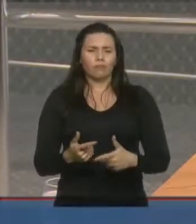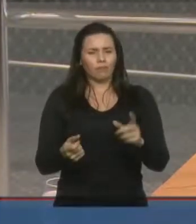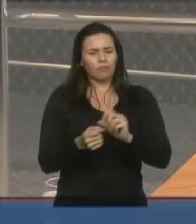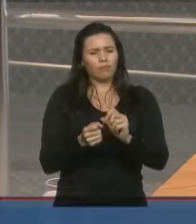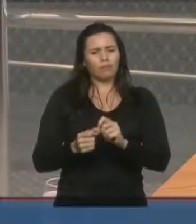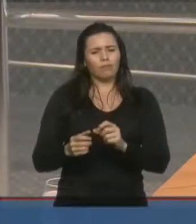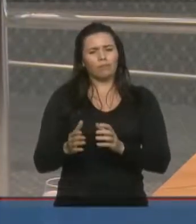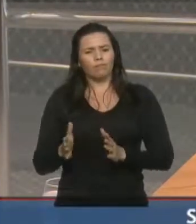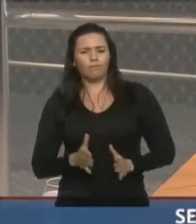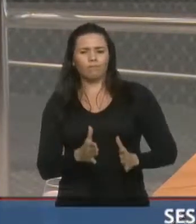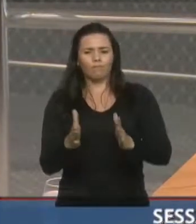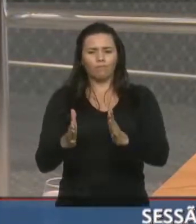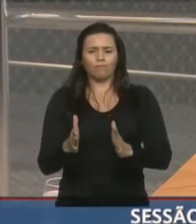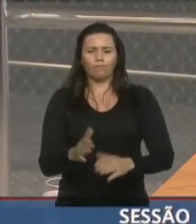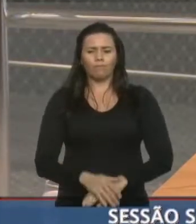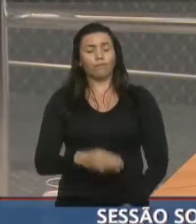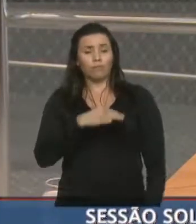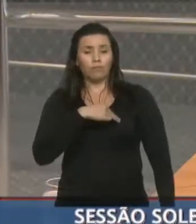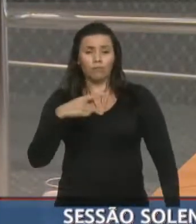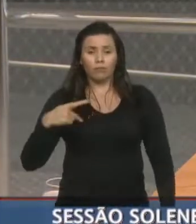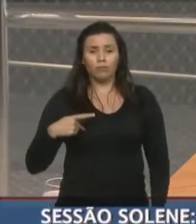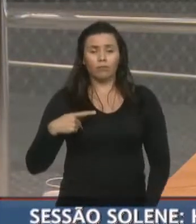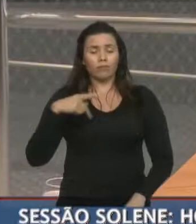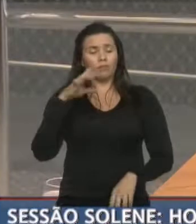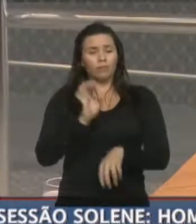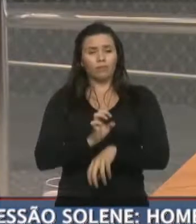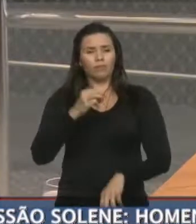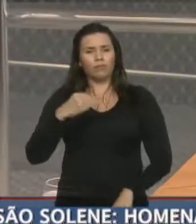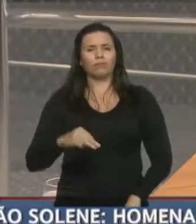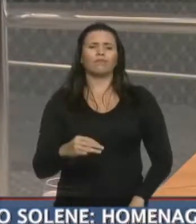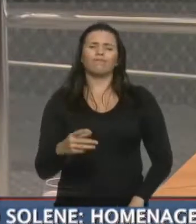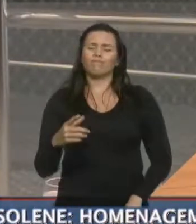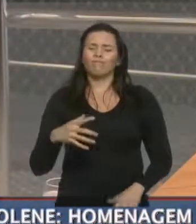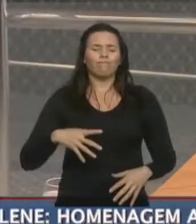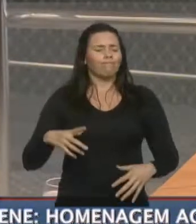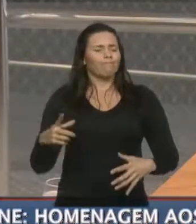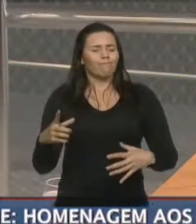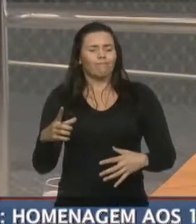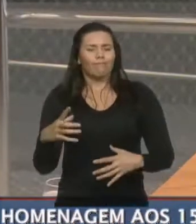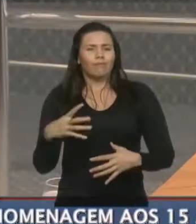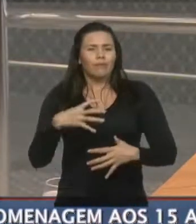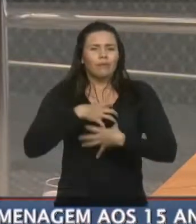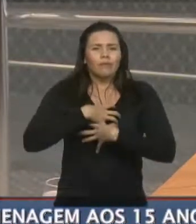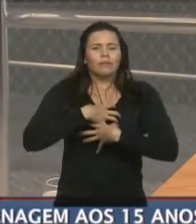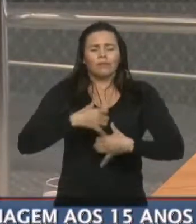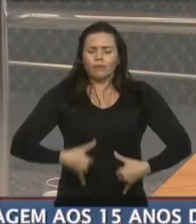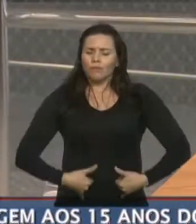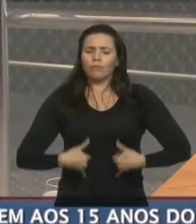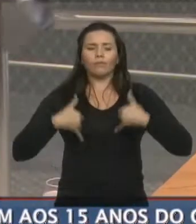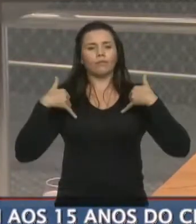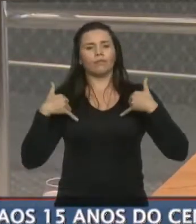sente extremamente orgulhoso de ter a sua parcela de contribuição nessa trajetória.